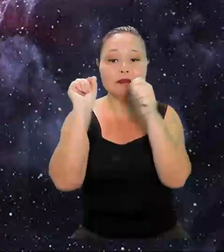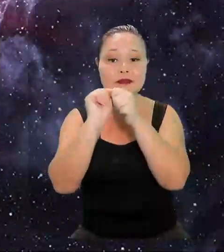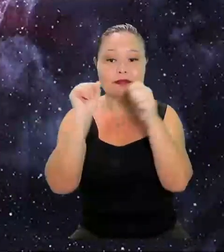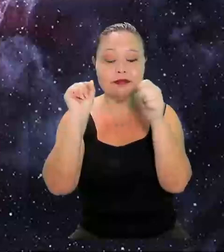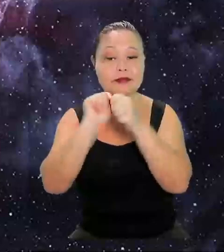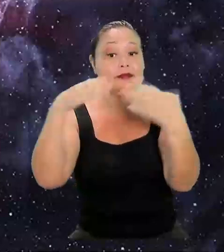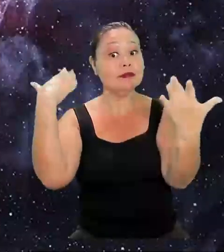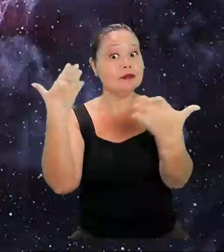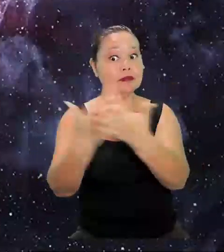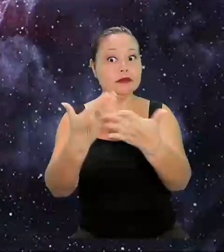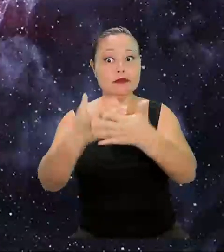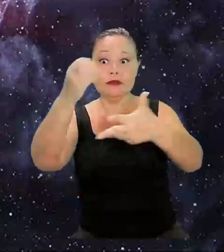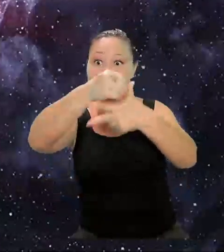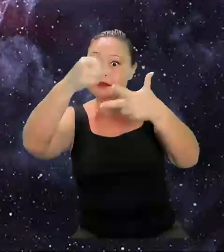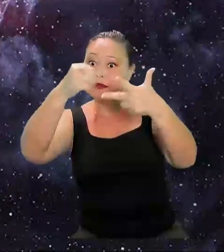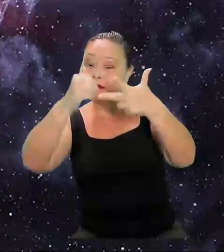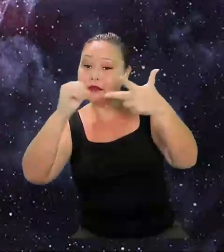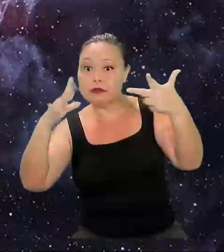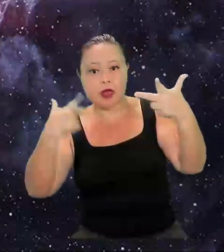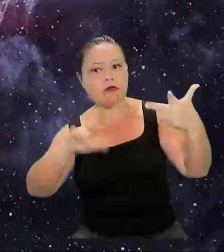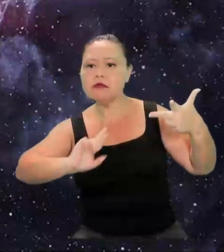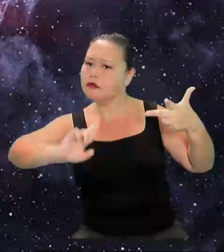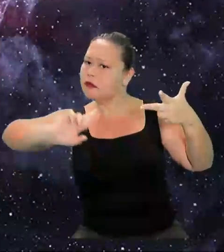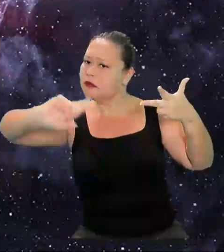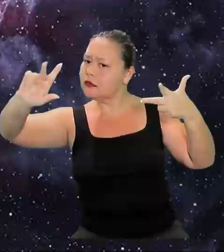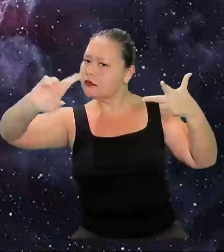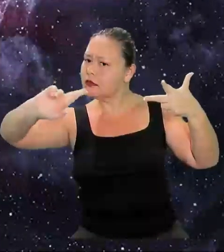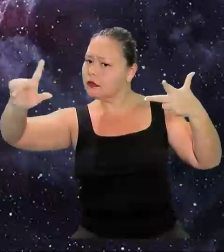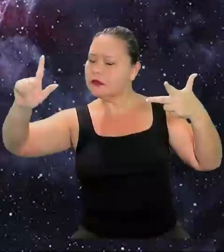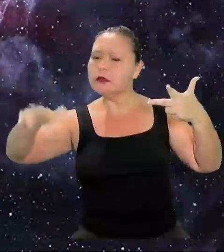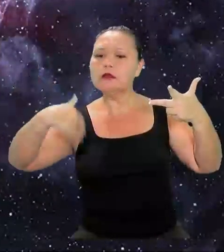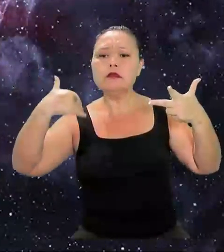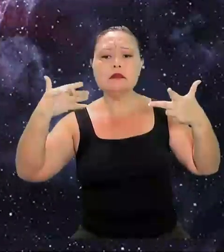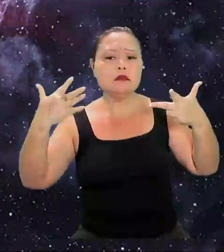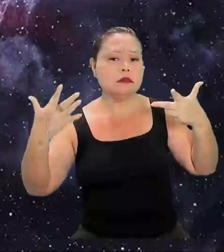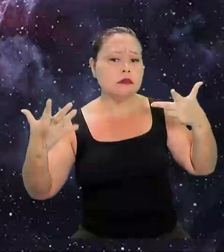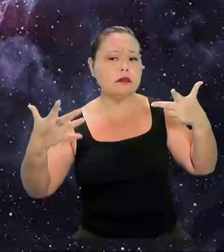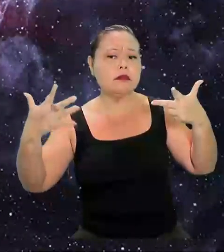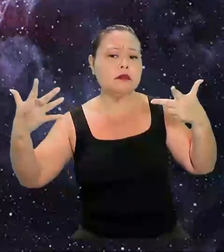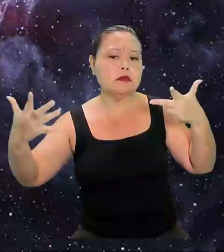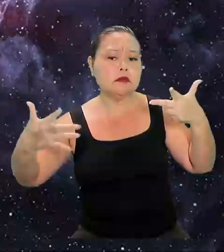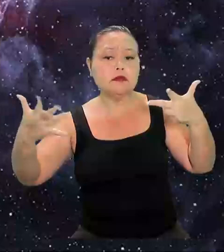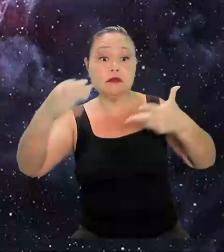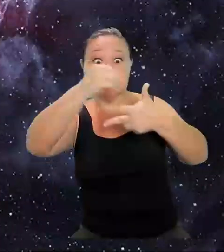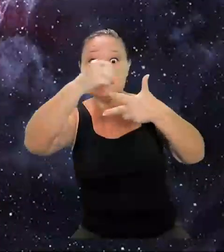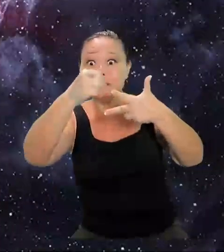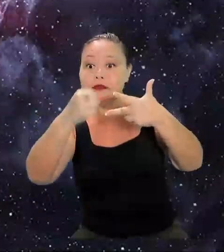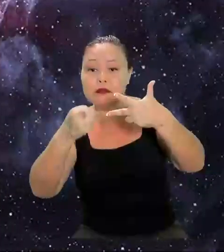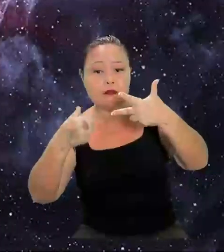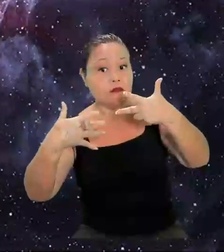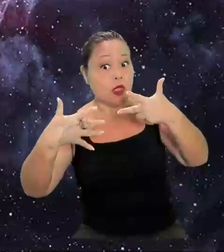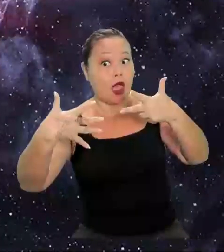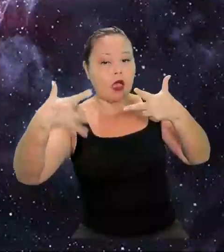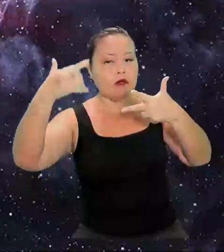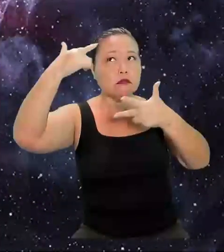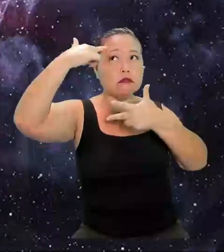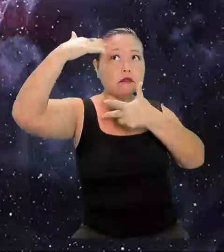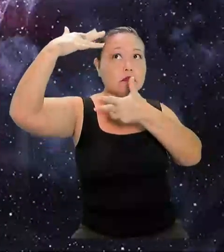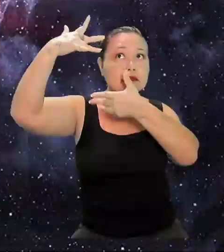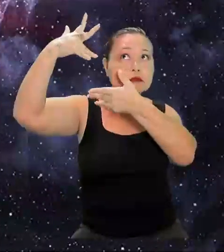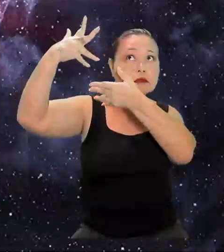mais aulas de Enem numa pegada um pouco diferente, né? Diferente. Foi um super Enem ativar meio